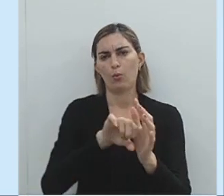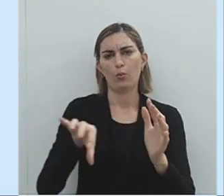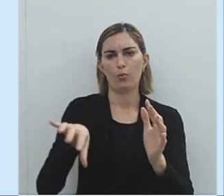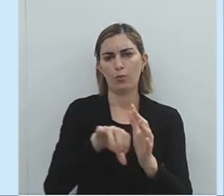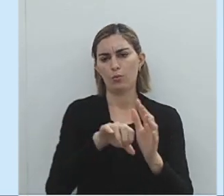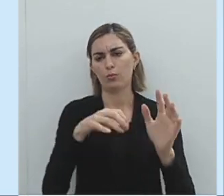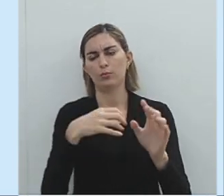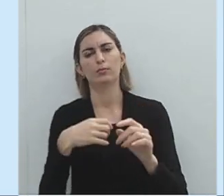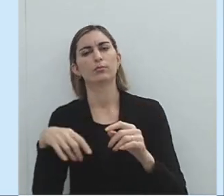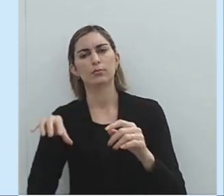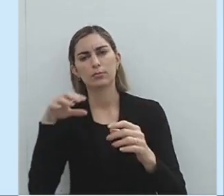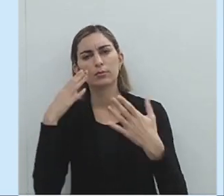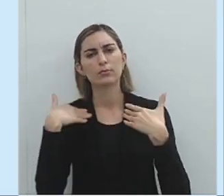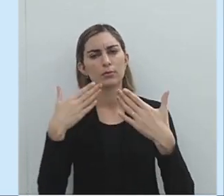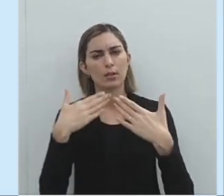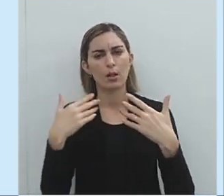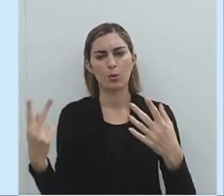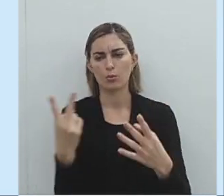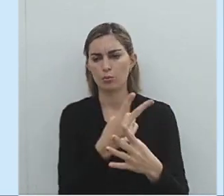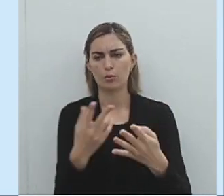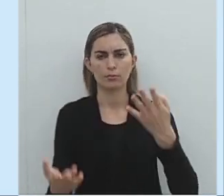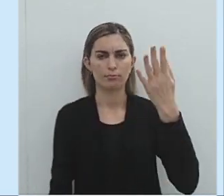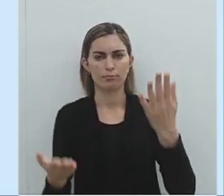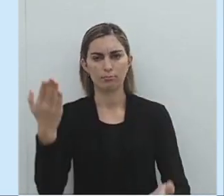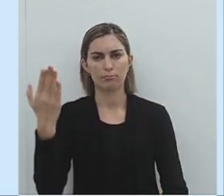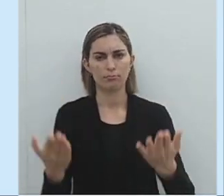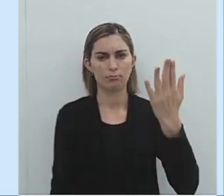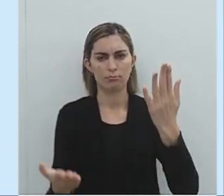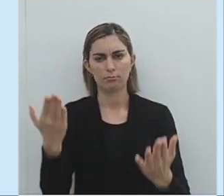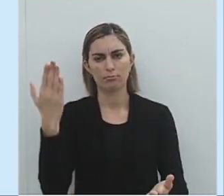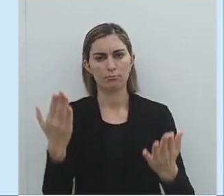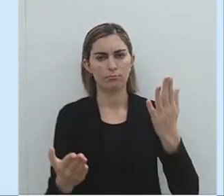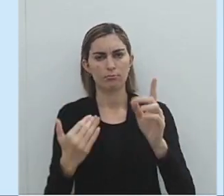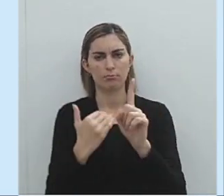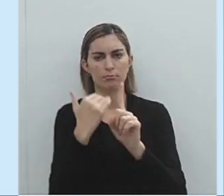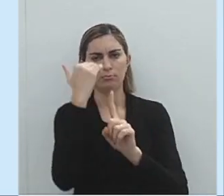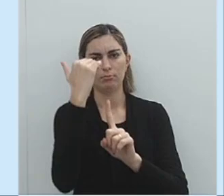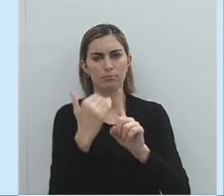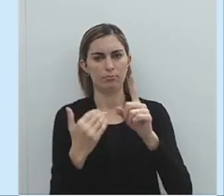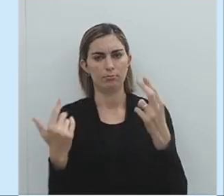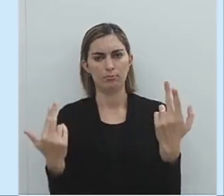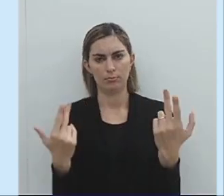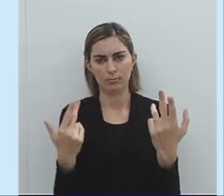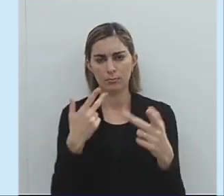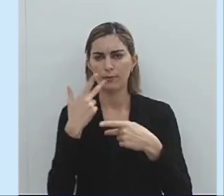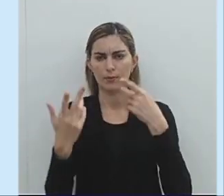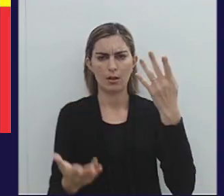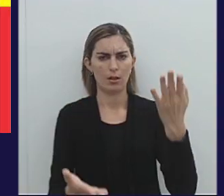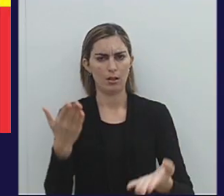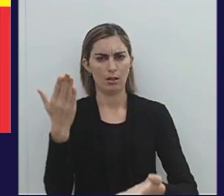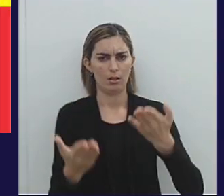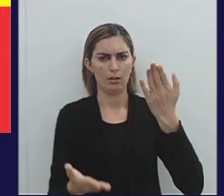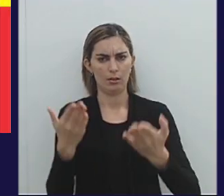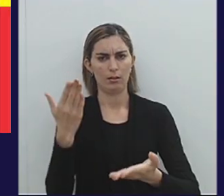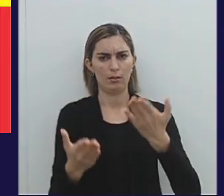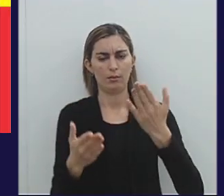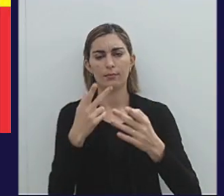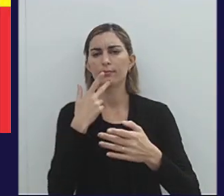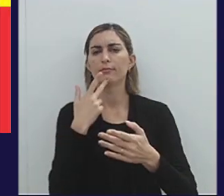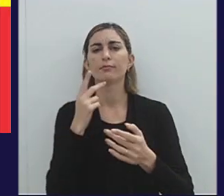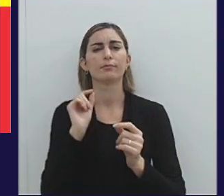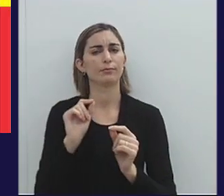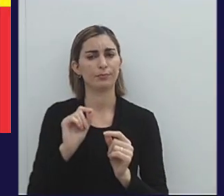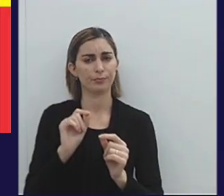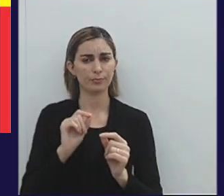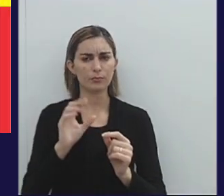ali a transferência de calor e ambos irão ficar com a mesma temperatura. E se fala de equilíbrio térmico, na realidade